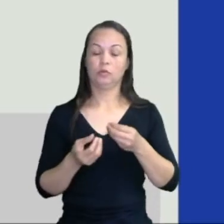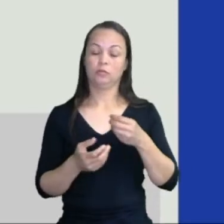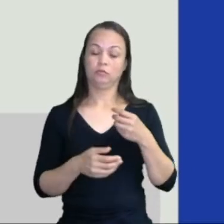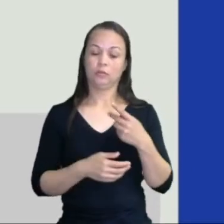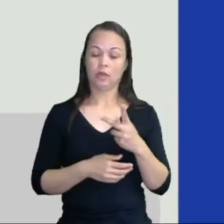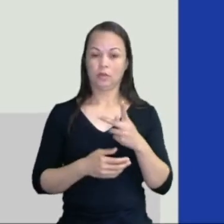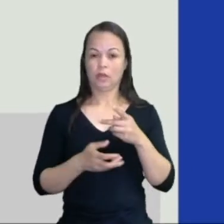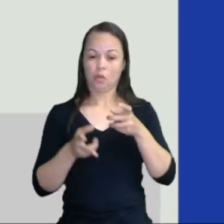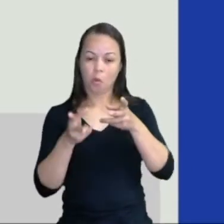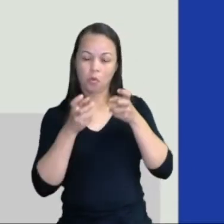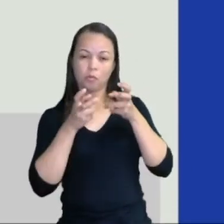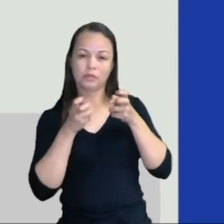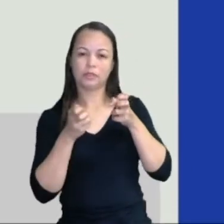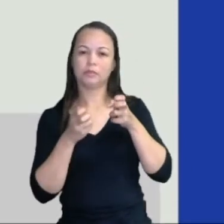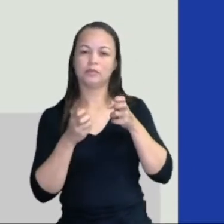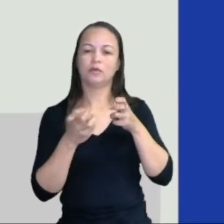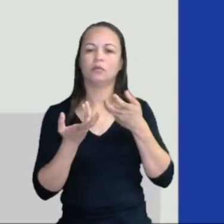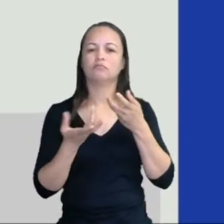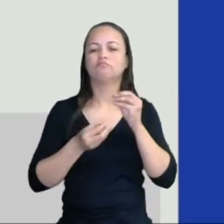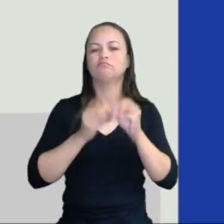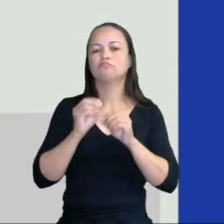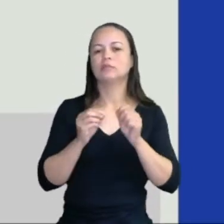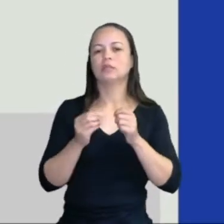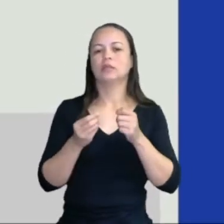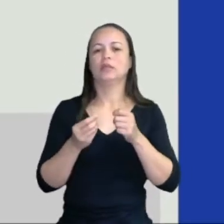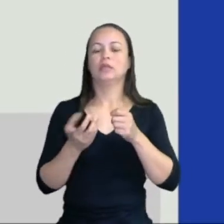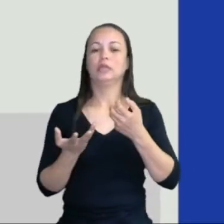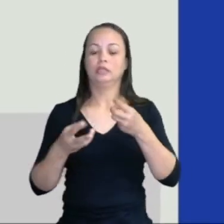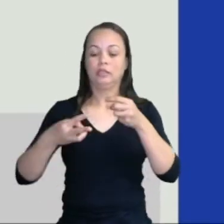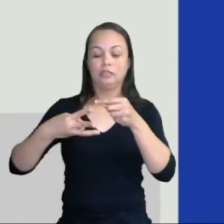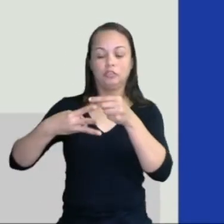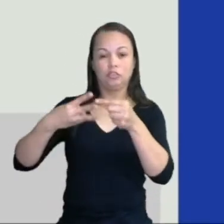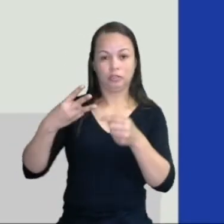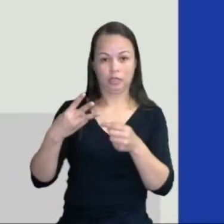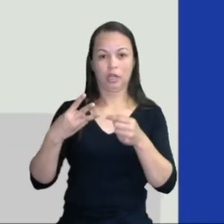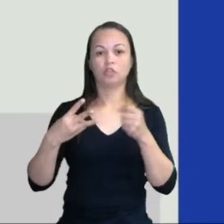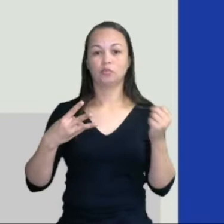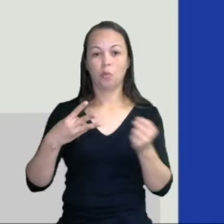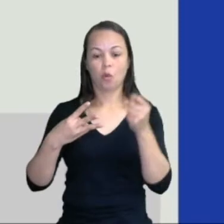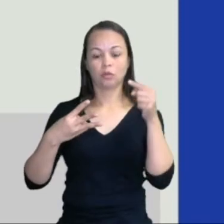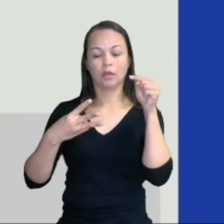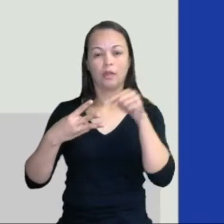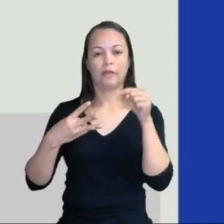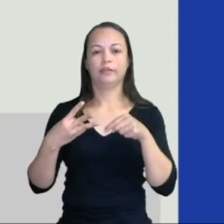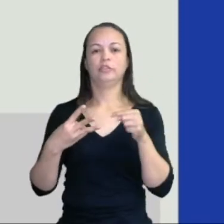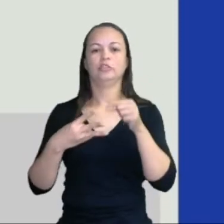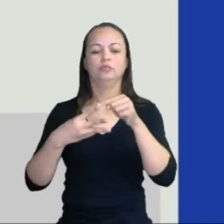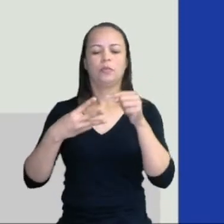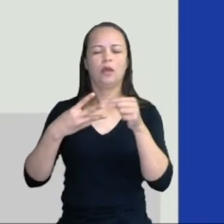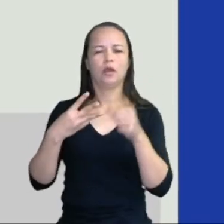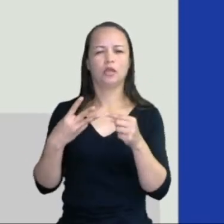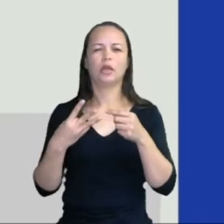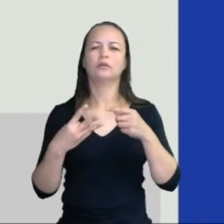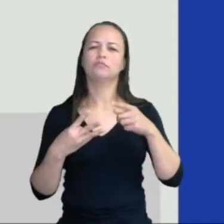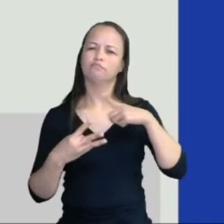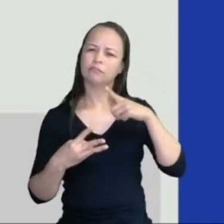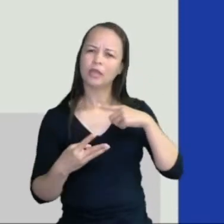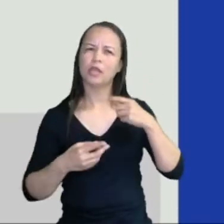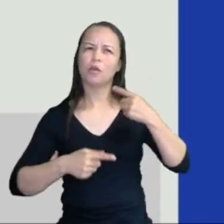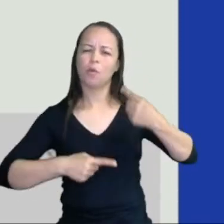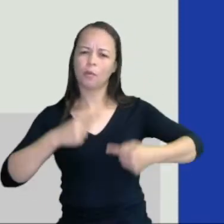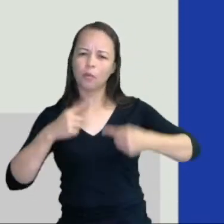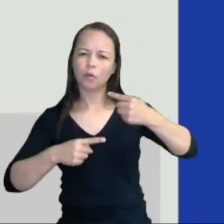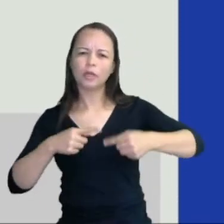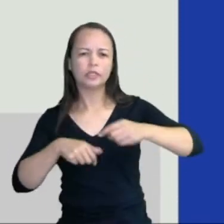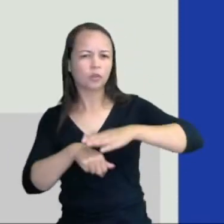concepção, observa-se que a divisão desses 3 poderes acarretaria uma política